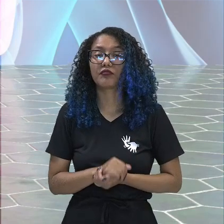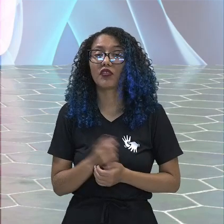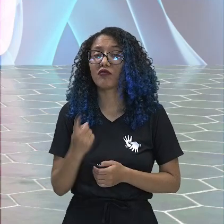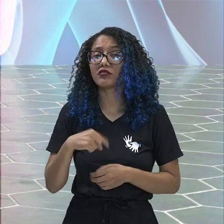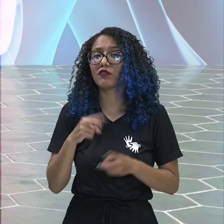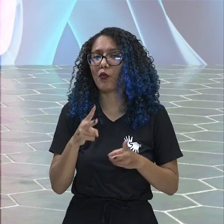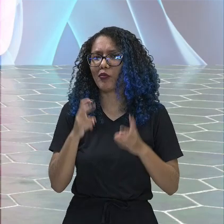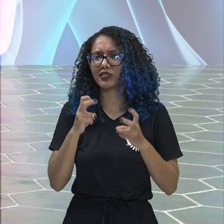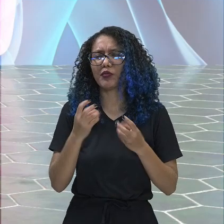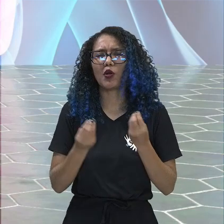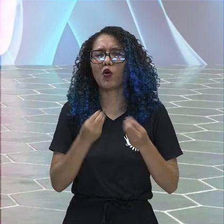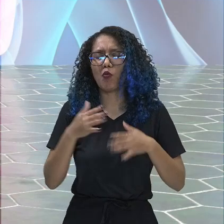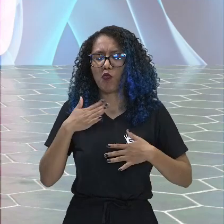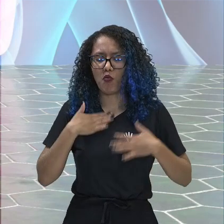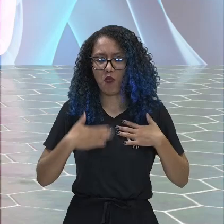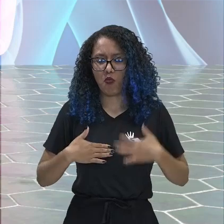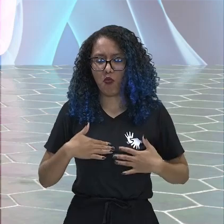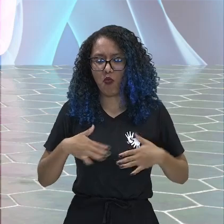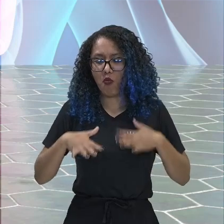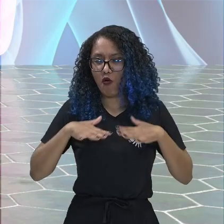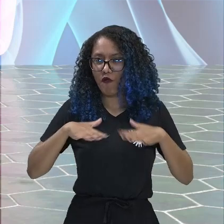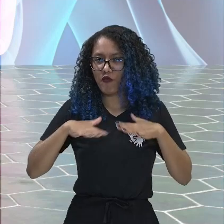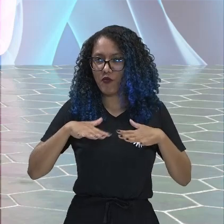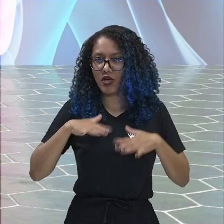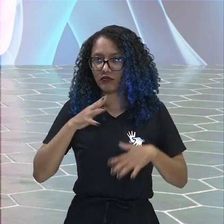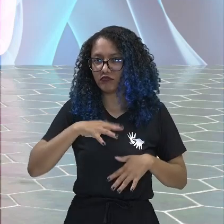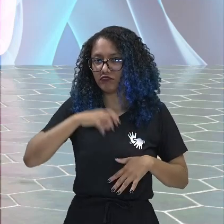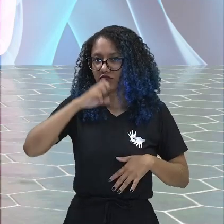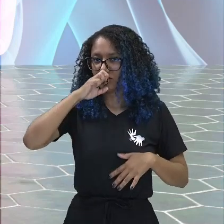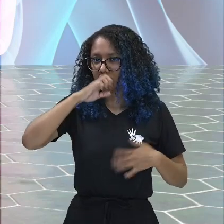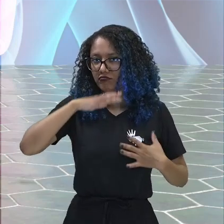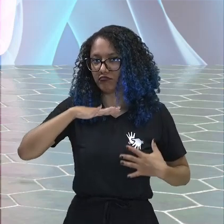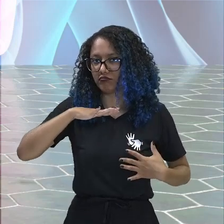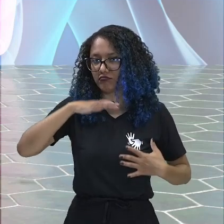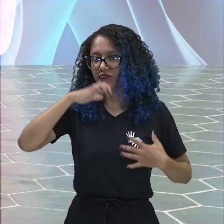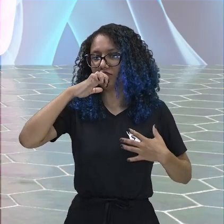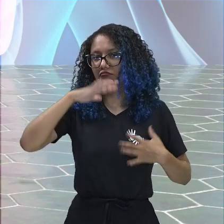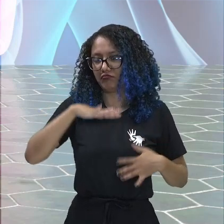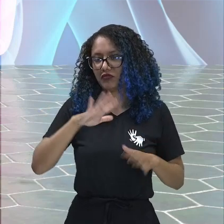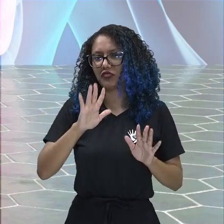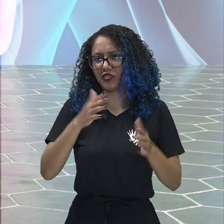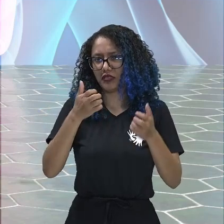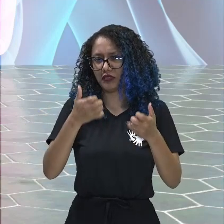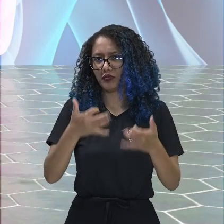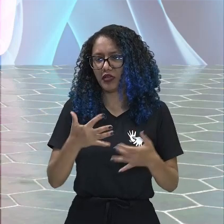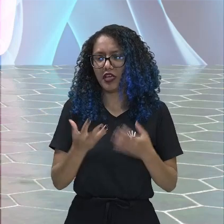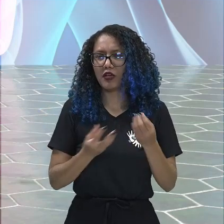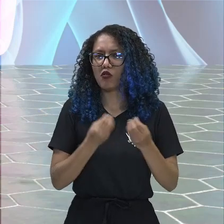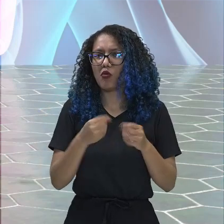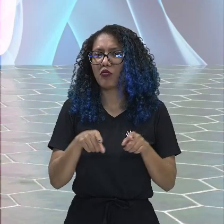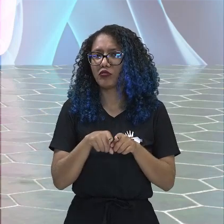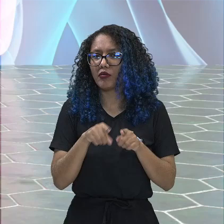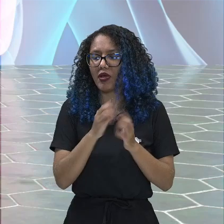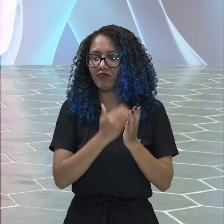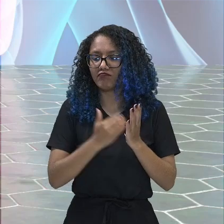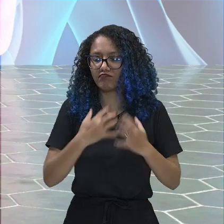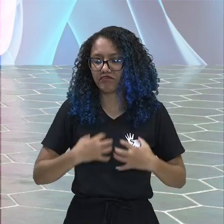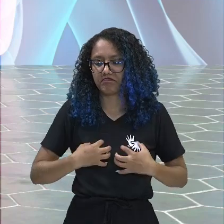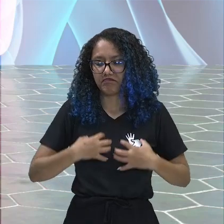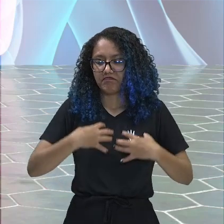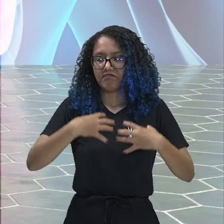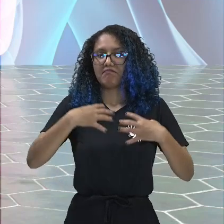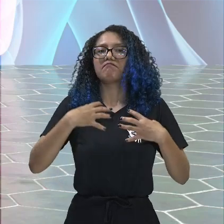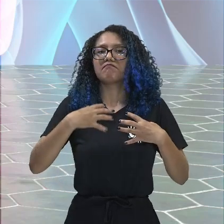esses movimentos todos, né? Que eu comentei, né? E desse aumento ali, dessa entrada de ar